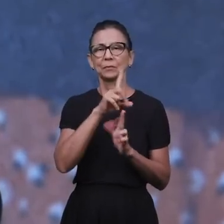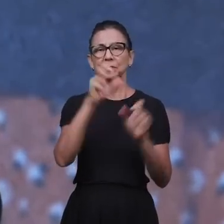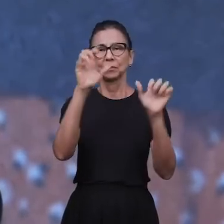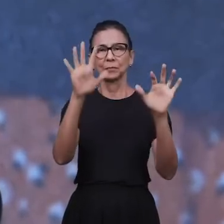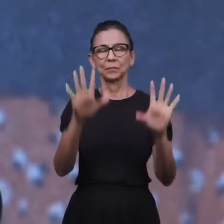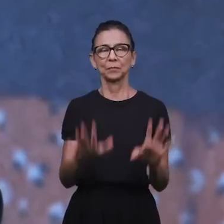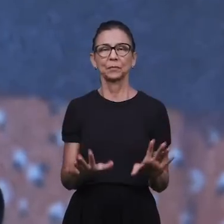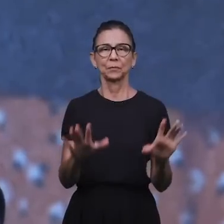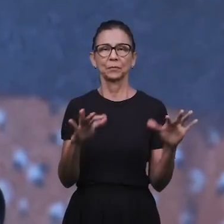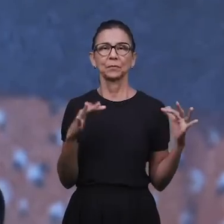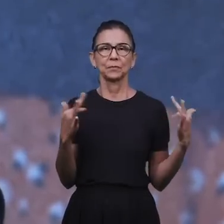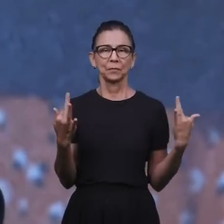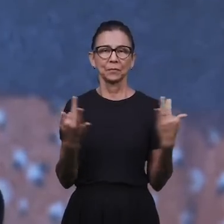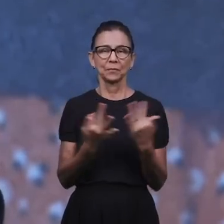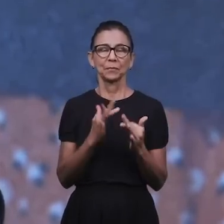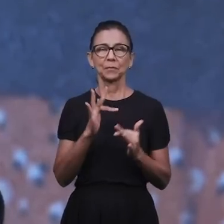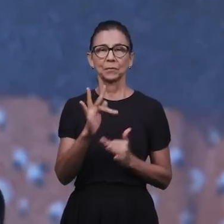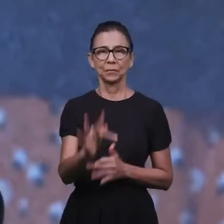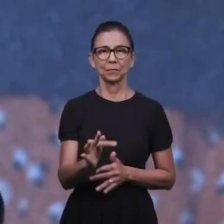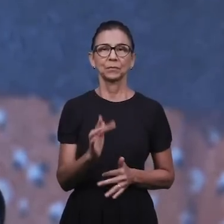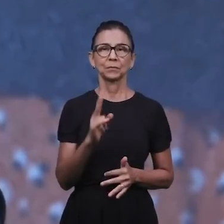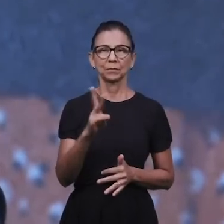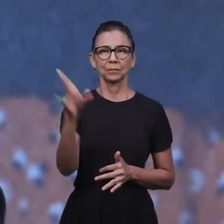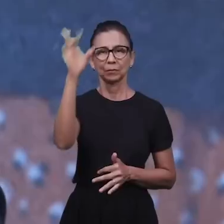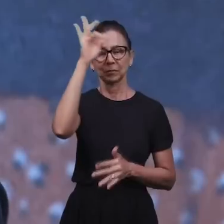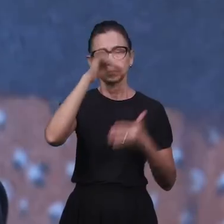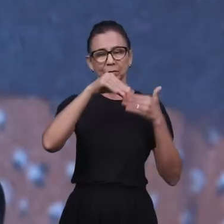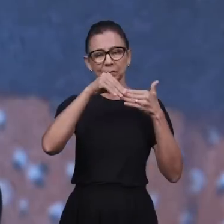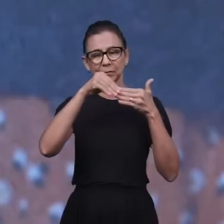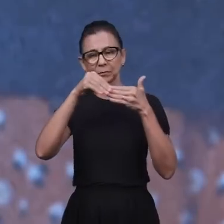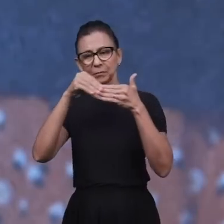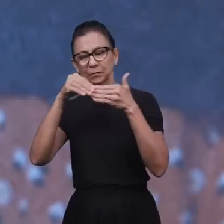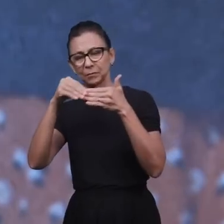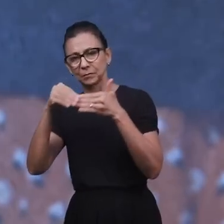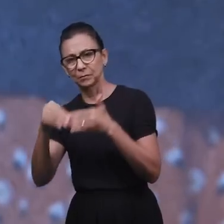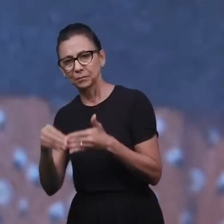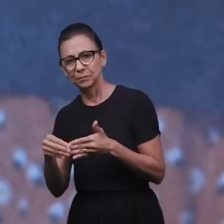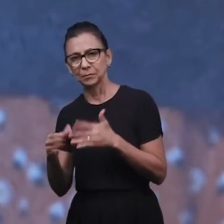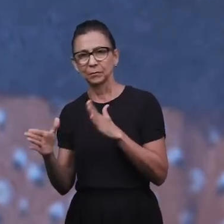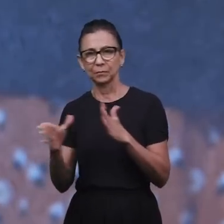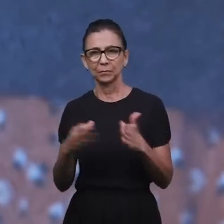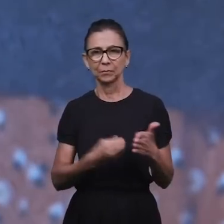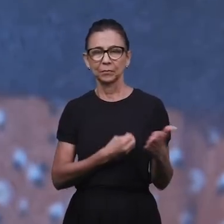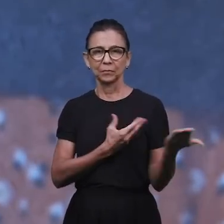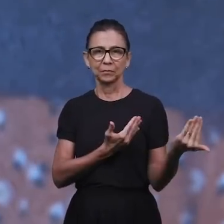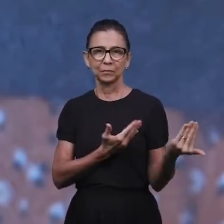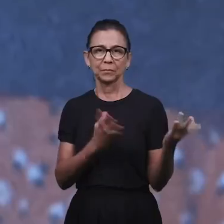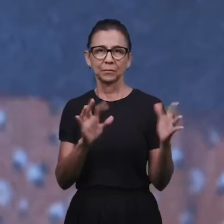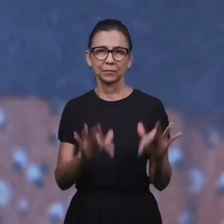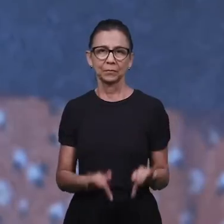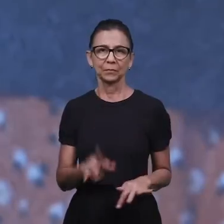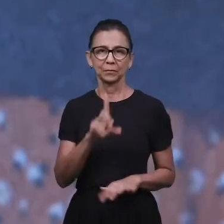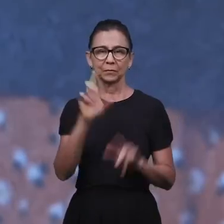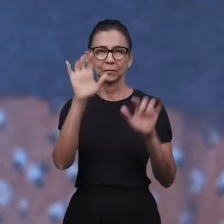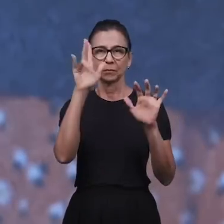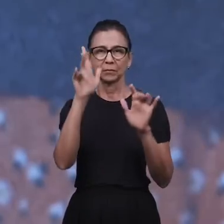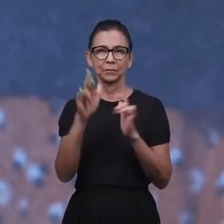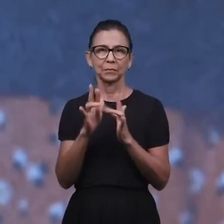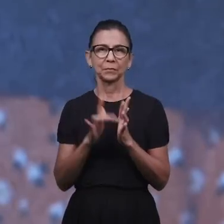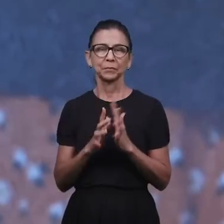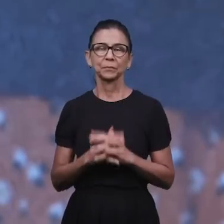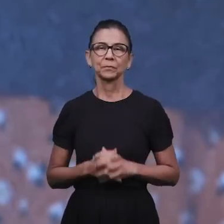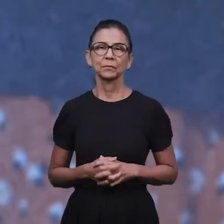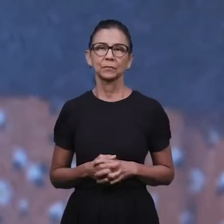Querido jovem, Deus abençoe a você, sua família, e que o seu futuro esteja sempre guiado pelo Espírito Santo de Deus. Os dias da minha mocidade está